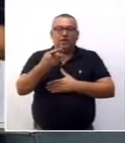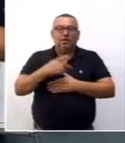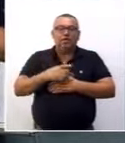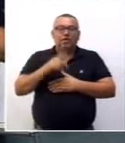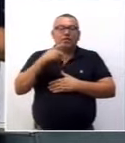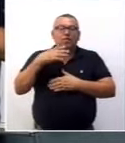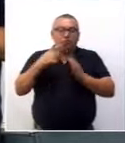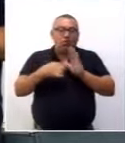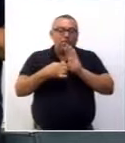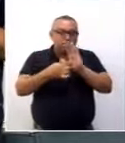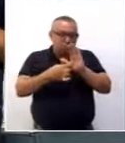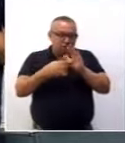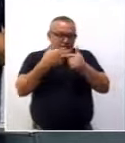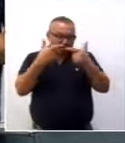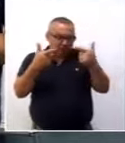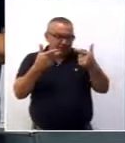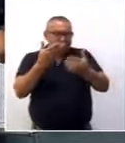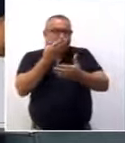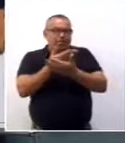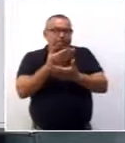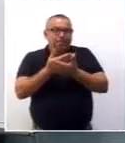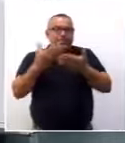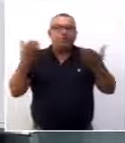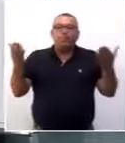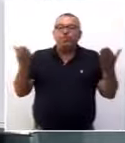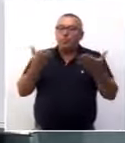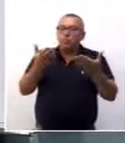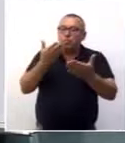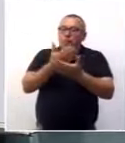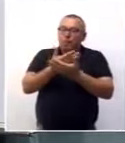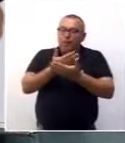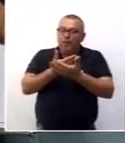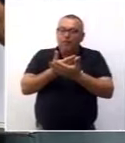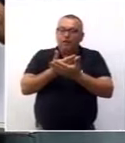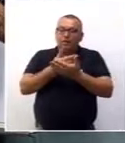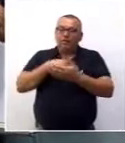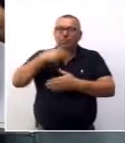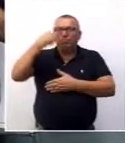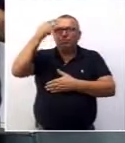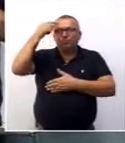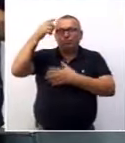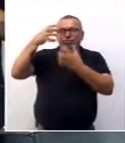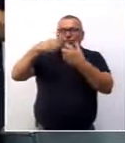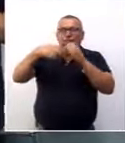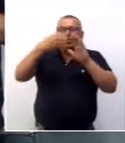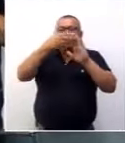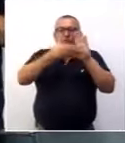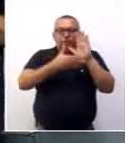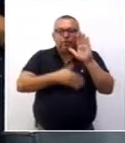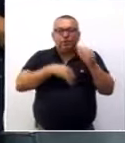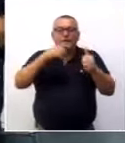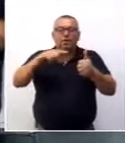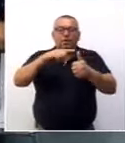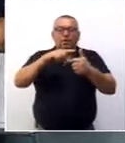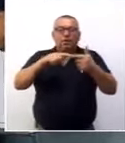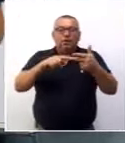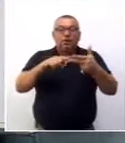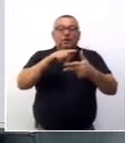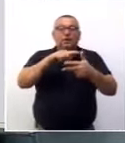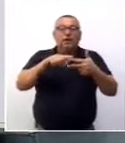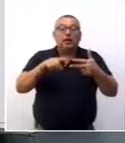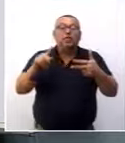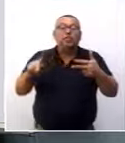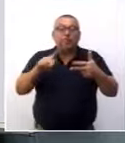pequena observação. A aula de hoje é uma aula que foi pensada entre 3 professores. Eu,